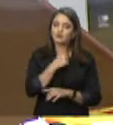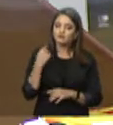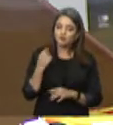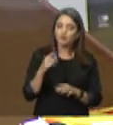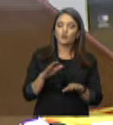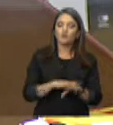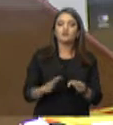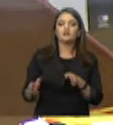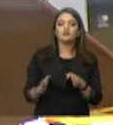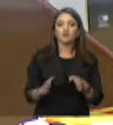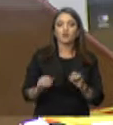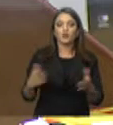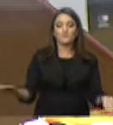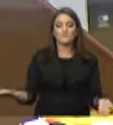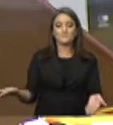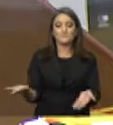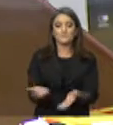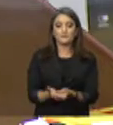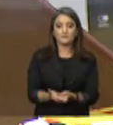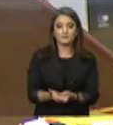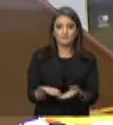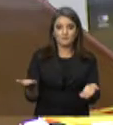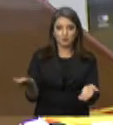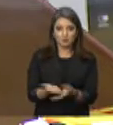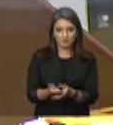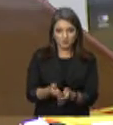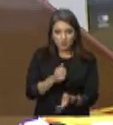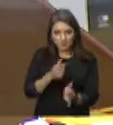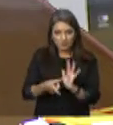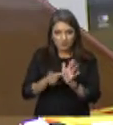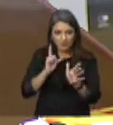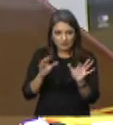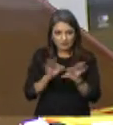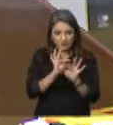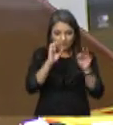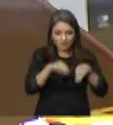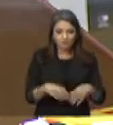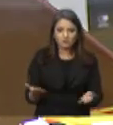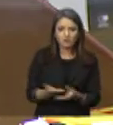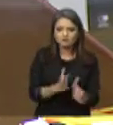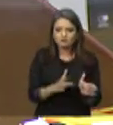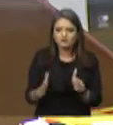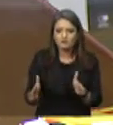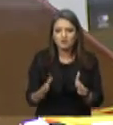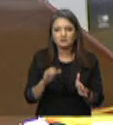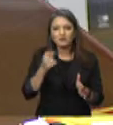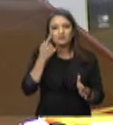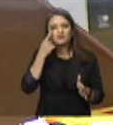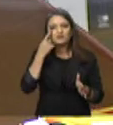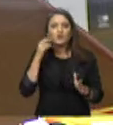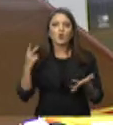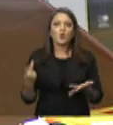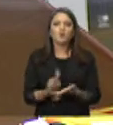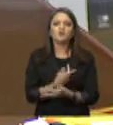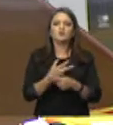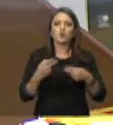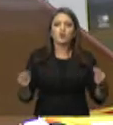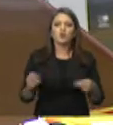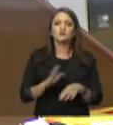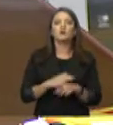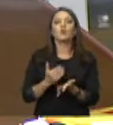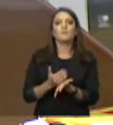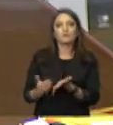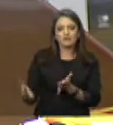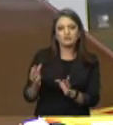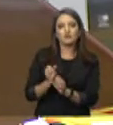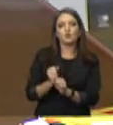intercorrente após o ajuizamento da ação e antes do trânsito em julgado a hipótese em que verificada uma das causas interruptivas o prazo